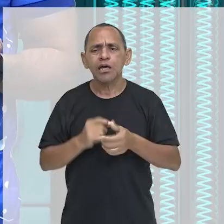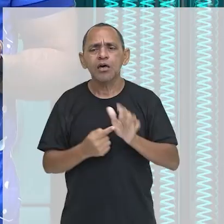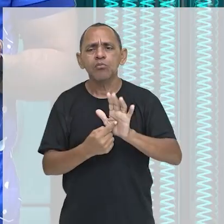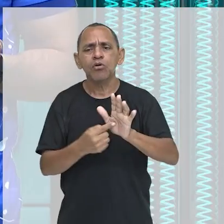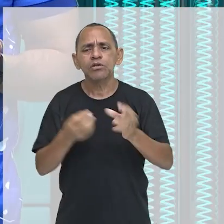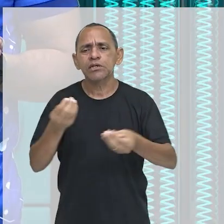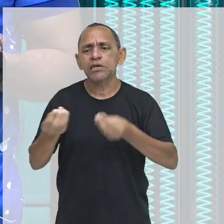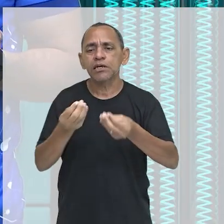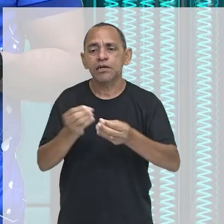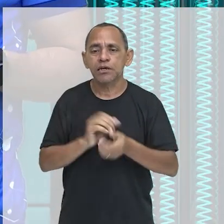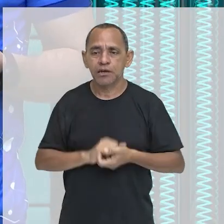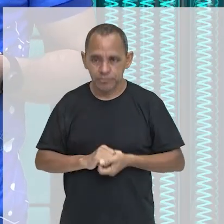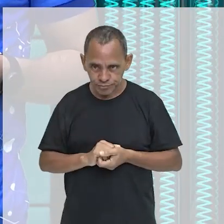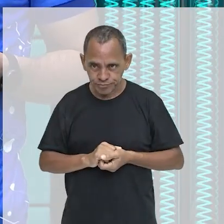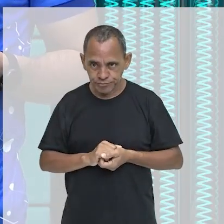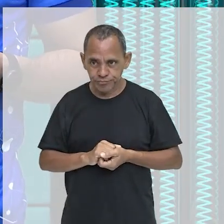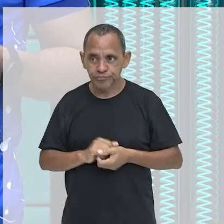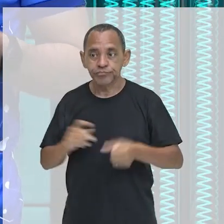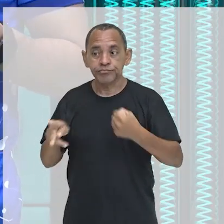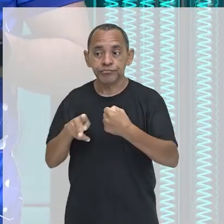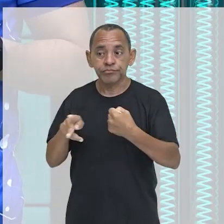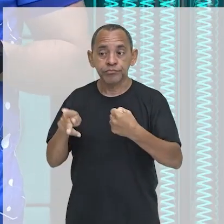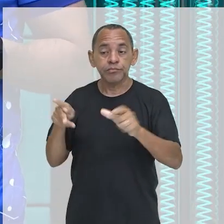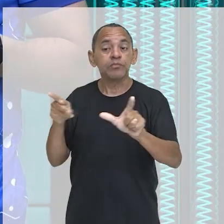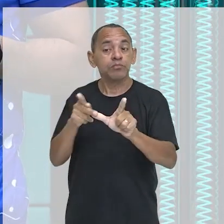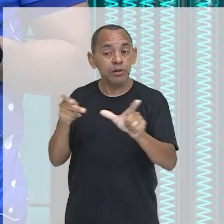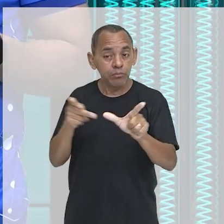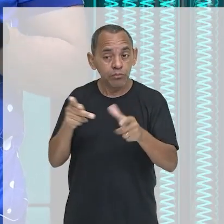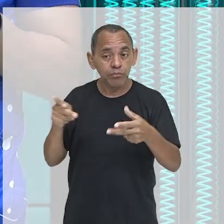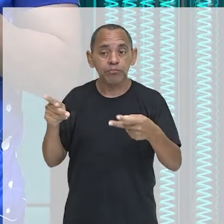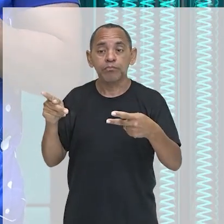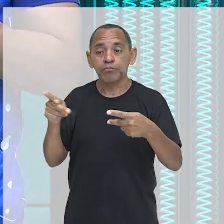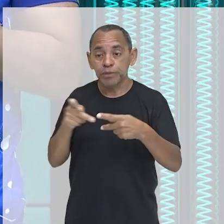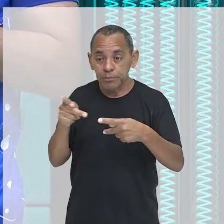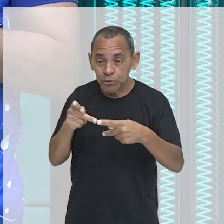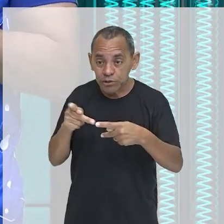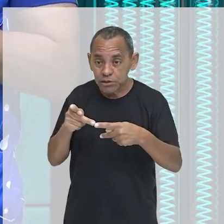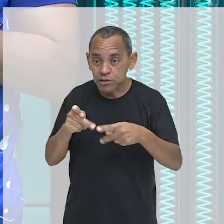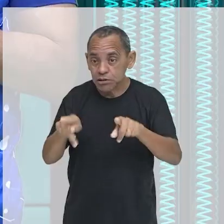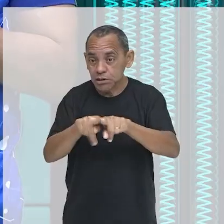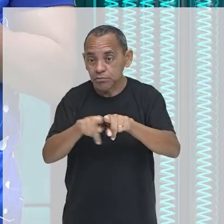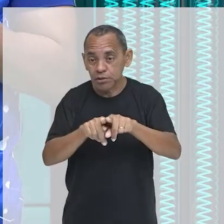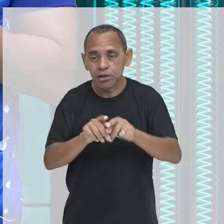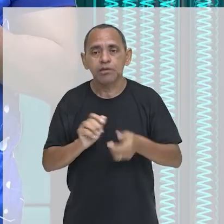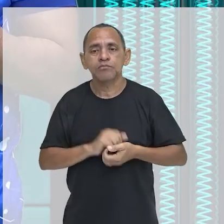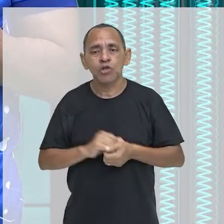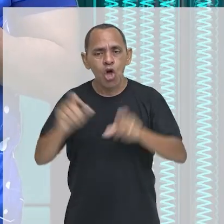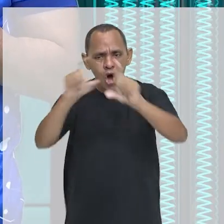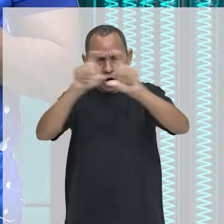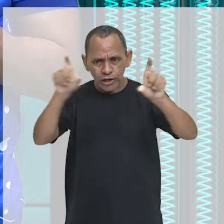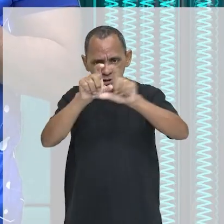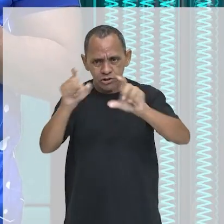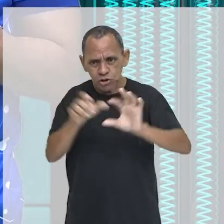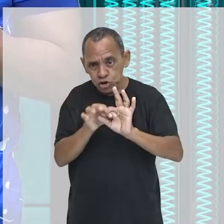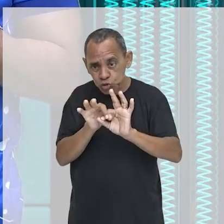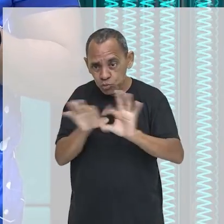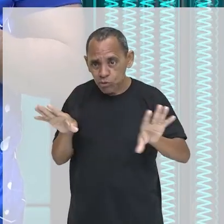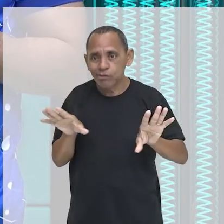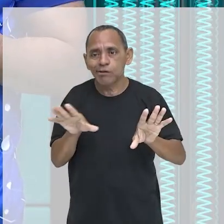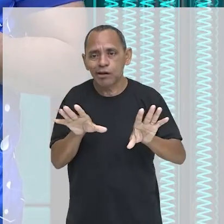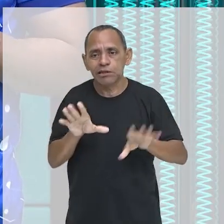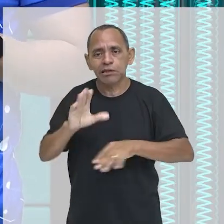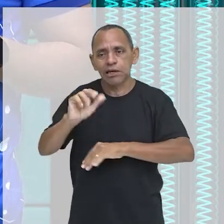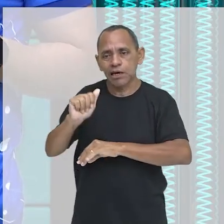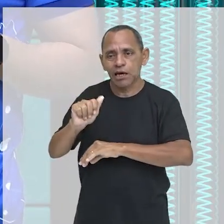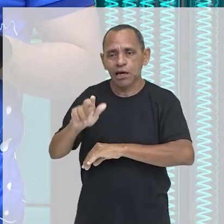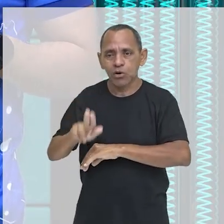a preposição, tá? Olha só, as orações subordinadas causais. Então, é um elemento conectivo, oração,